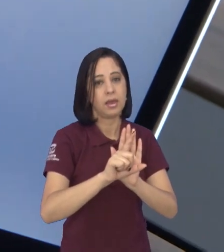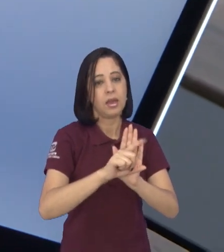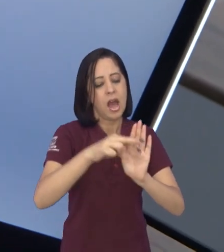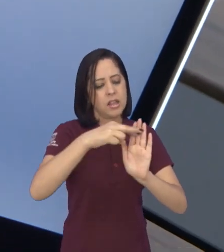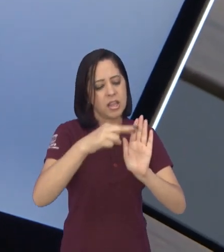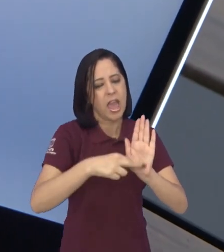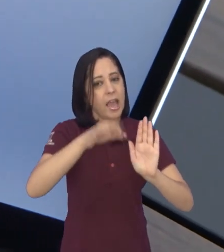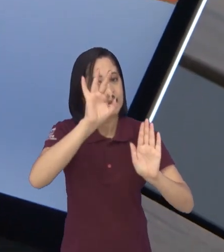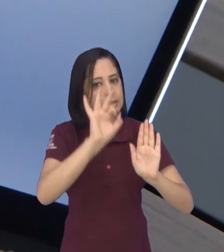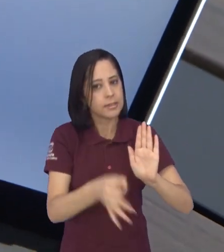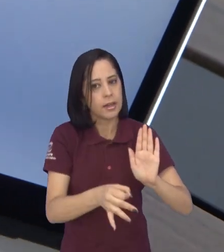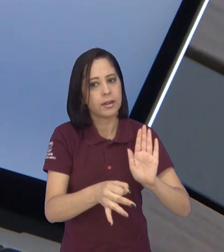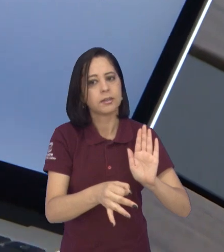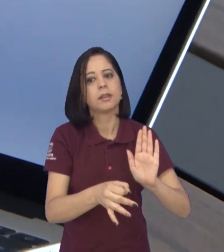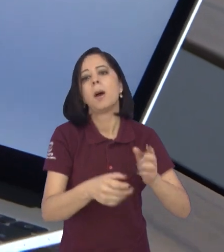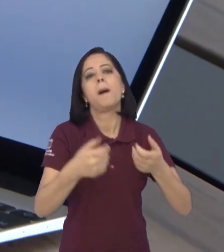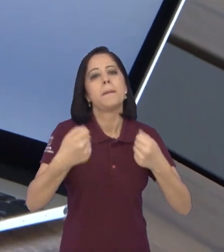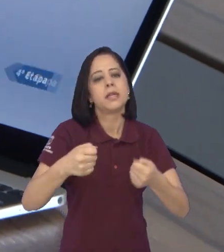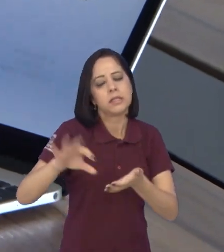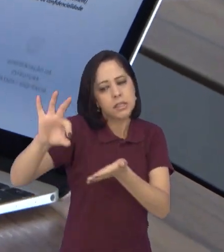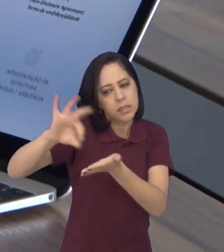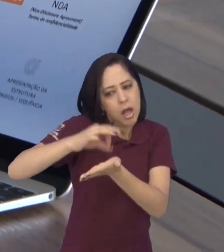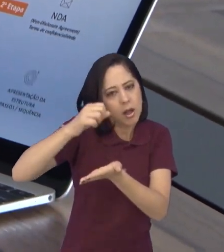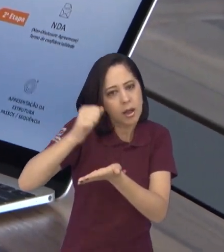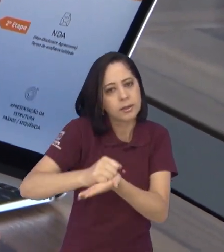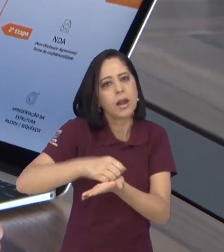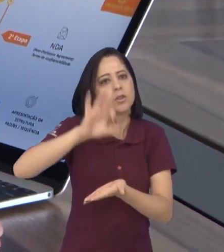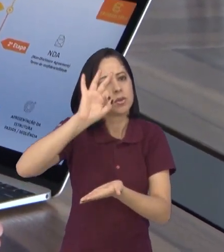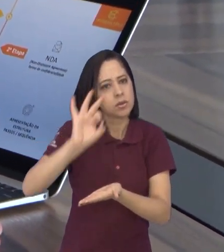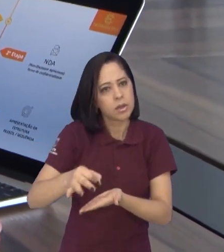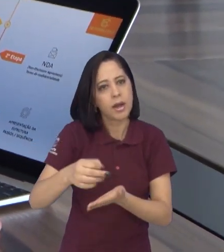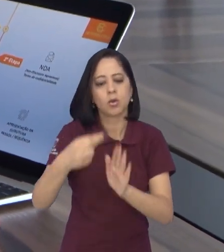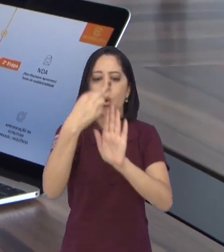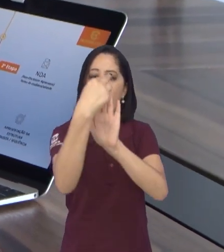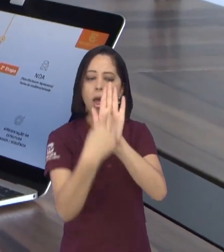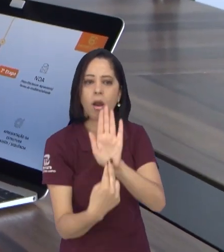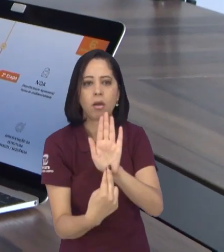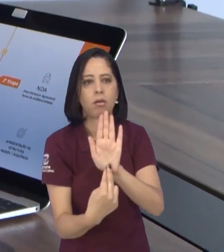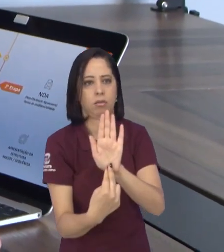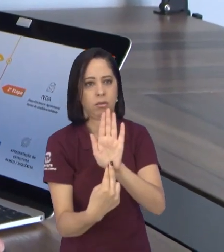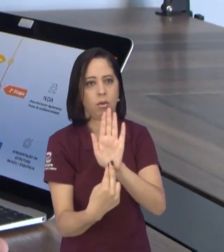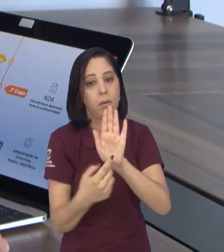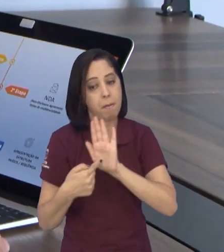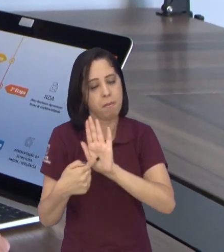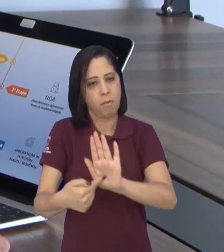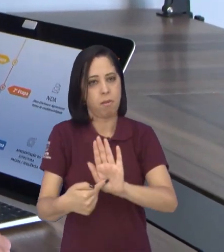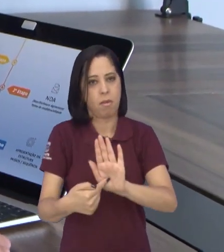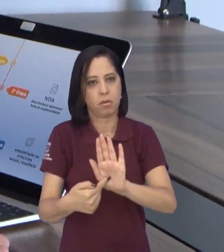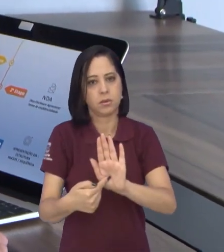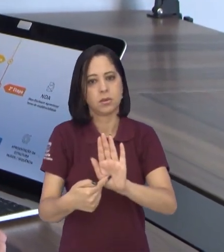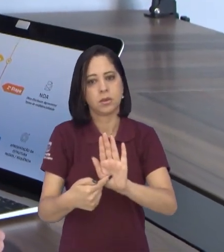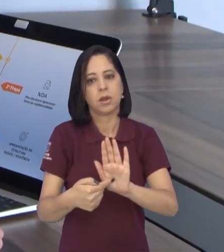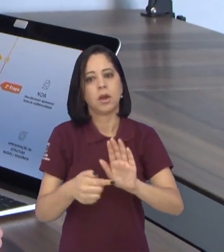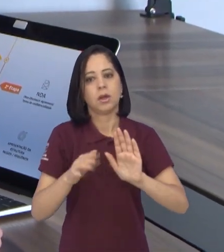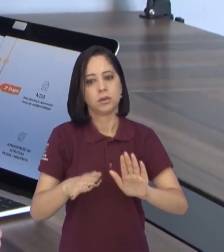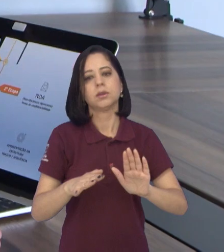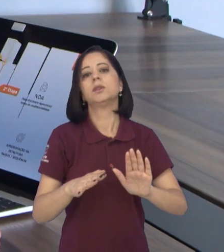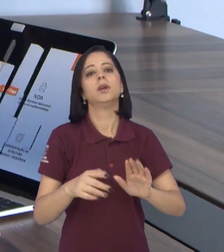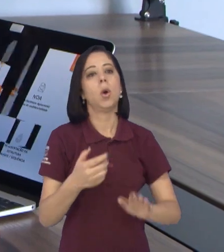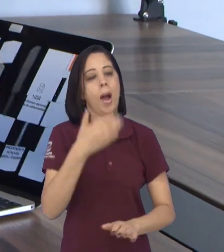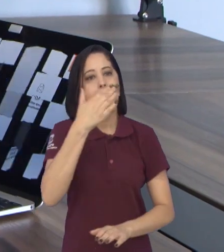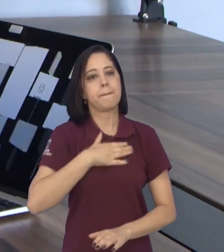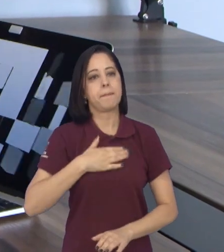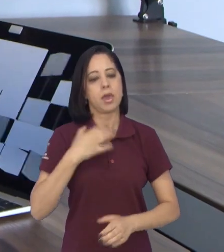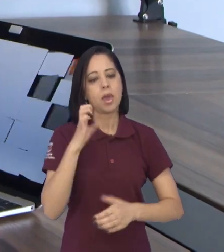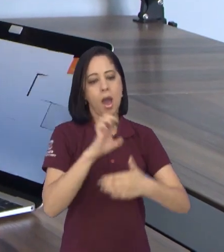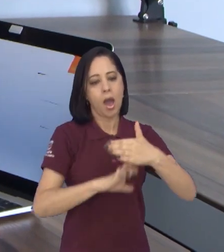um registro de operação, exige que você tenha um relatório de impacto. Então, toda essa estrutura a gente desenvolve na nossa empresa